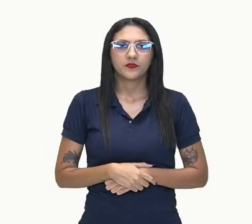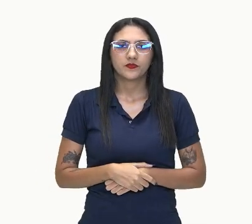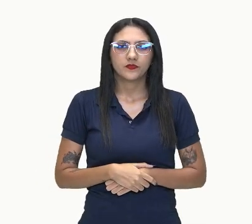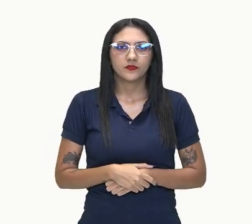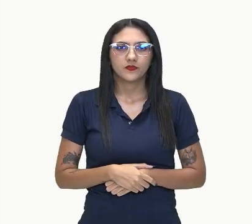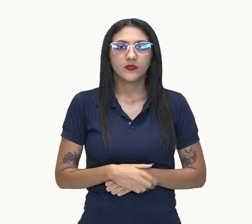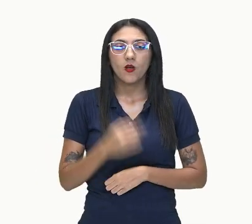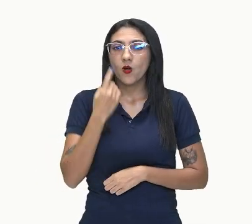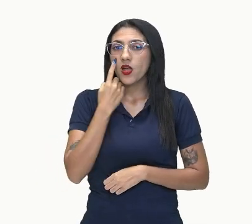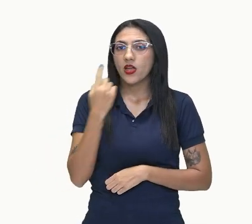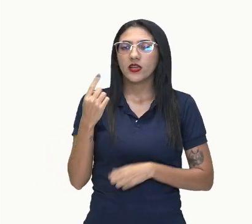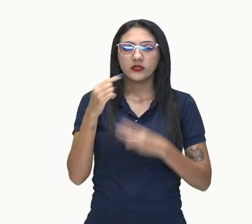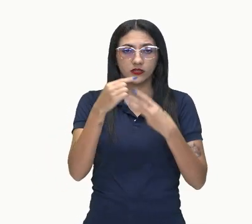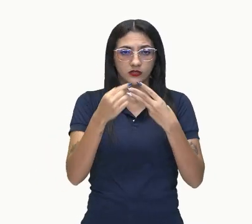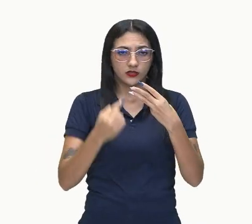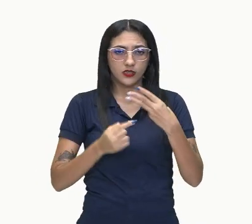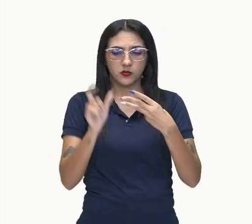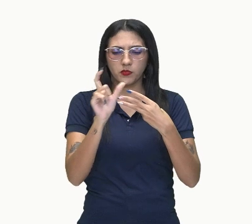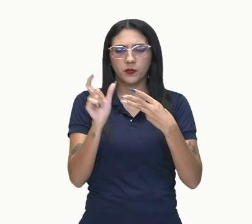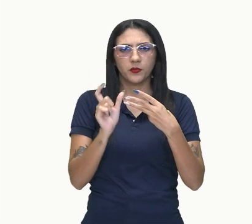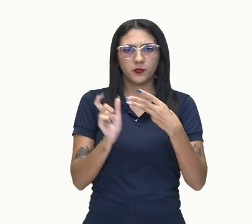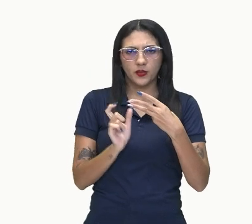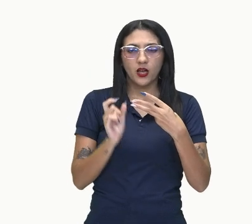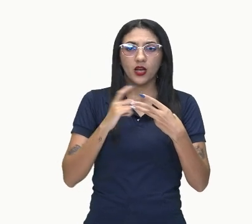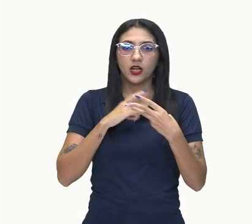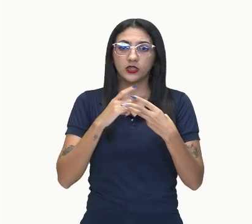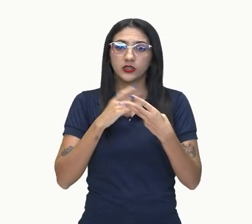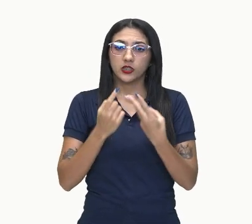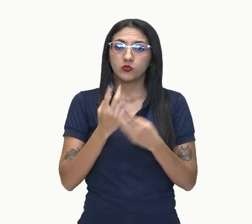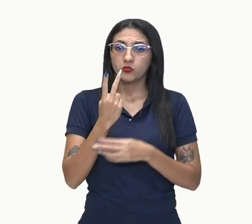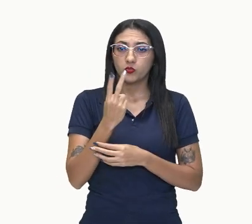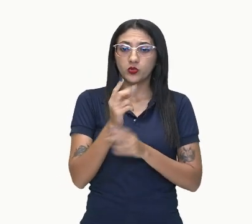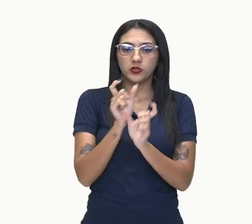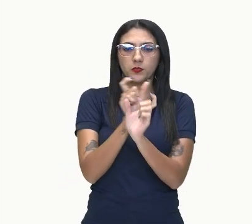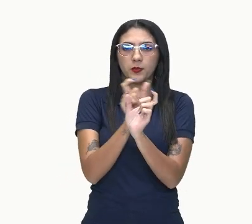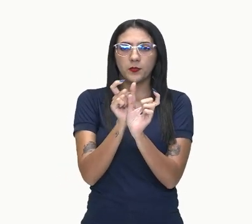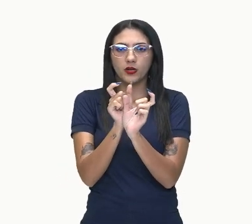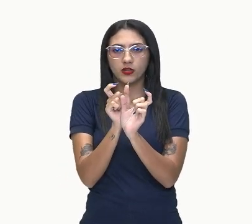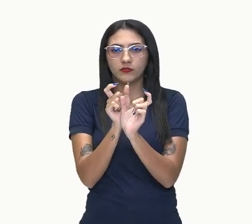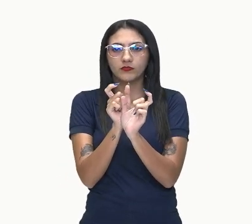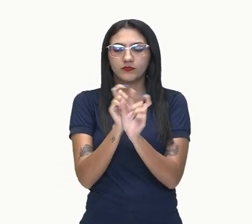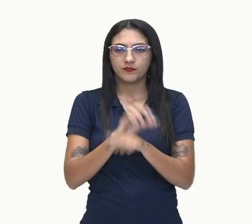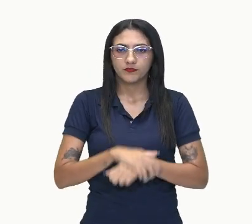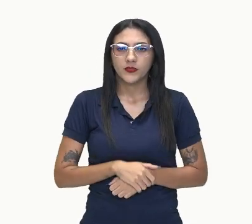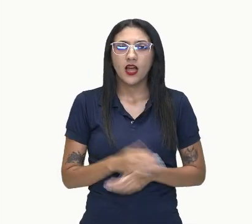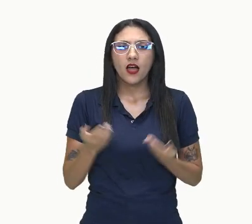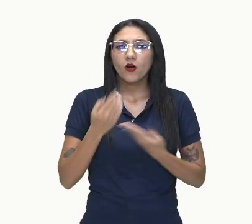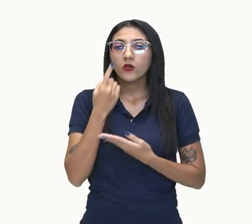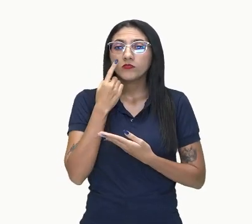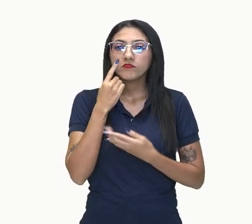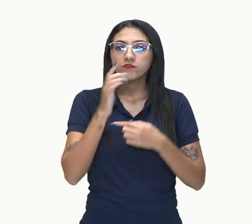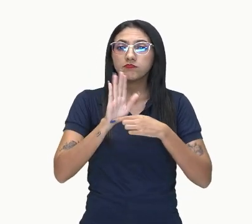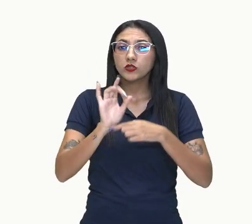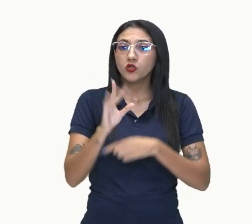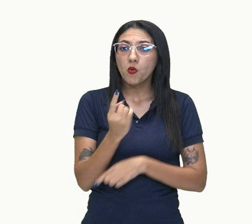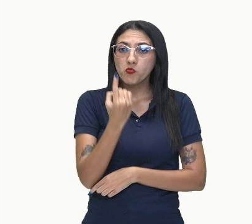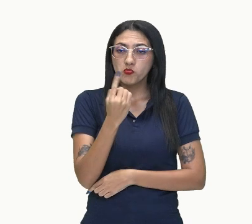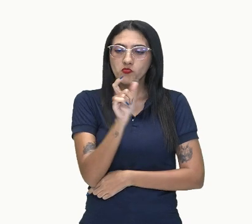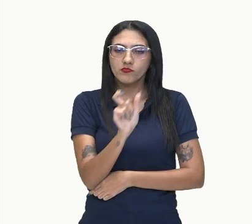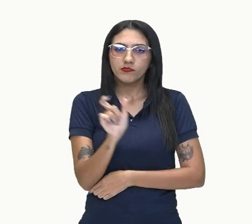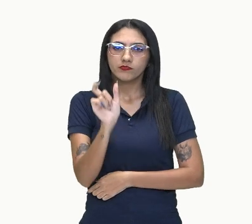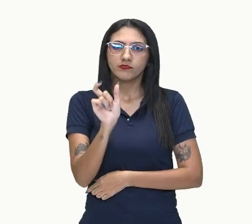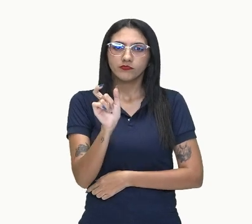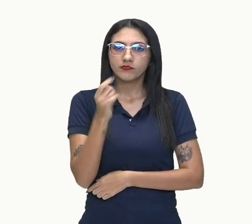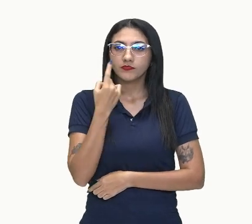Esses adjetivos aqui, eles têm 2 sílabas. Eu vou dar um exemplo para vocês com o adjetivo de uma sílaba, que é o